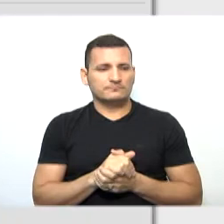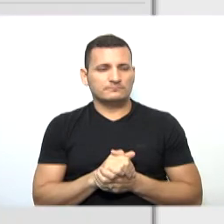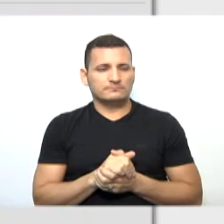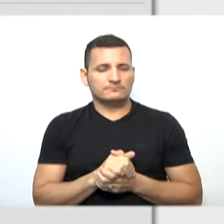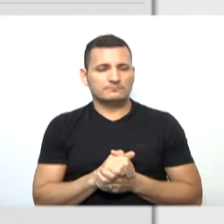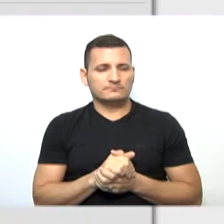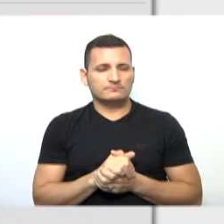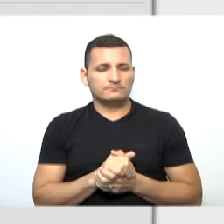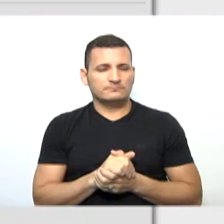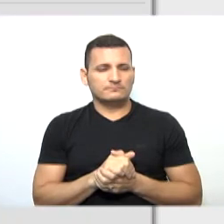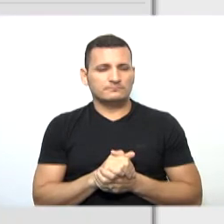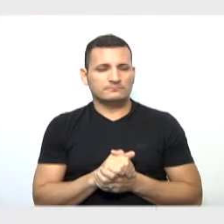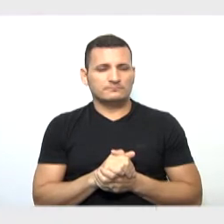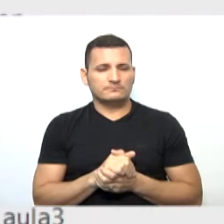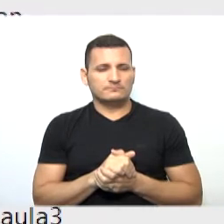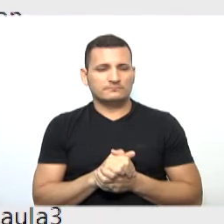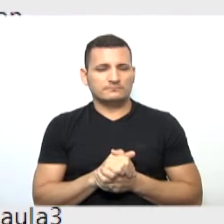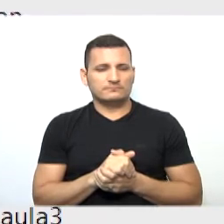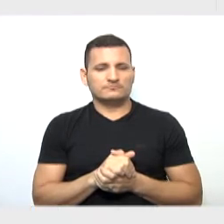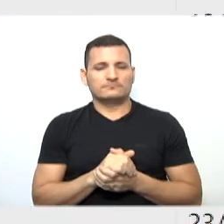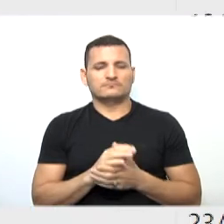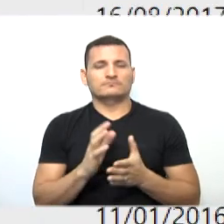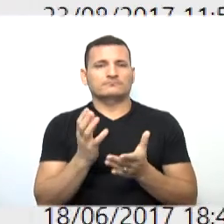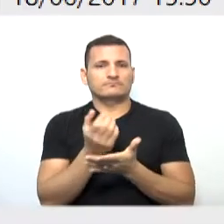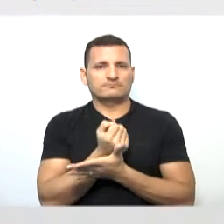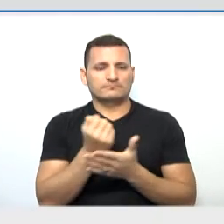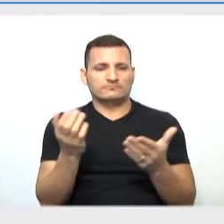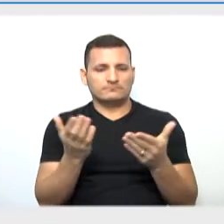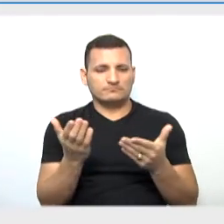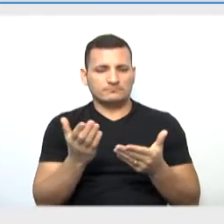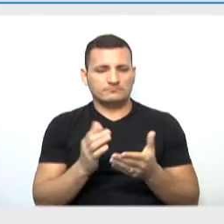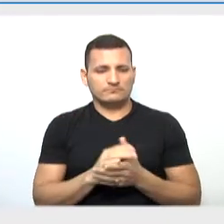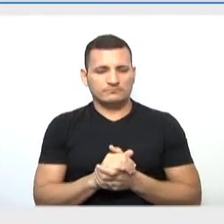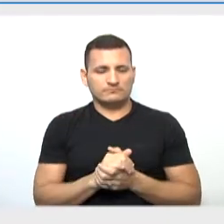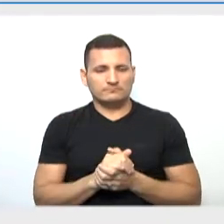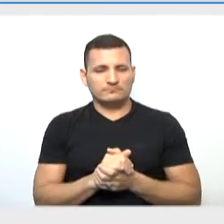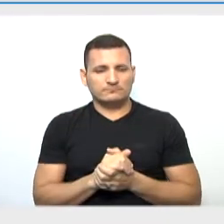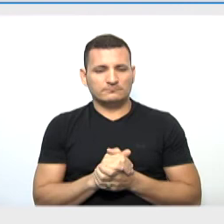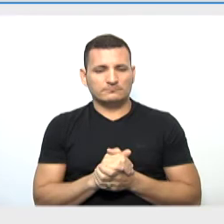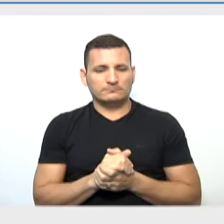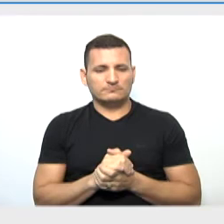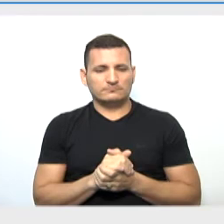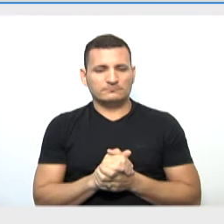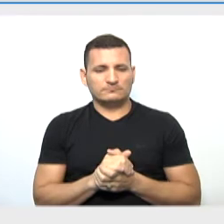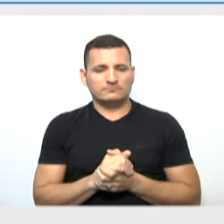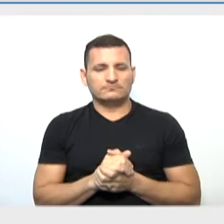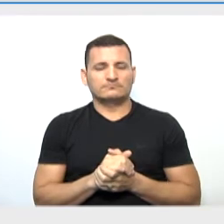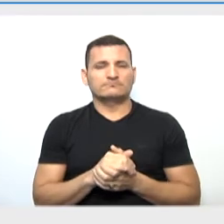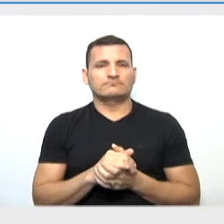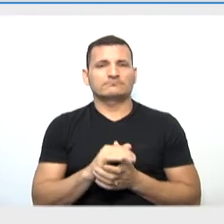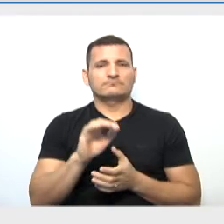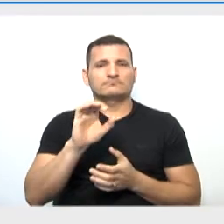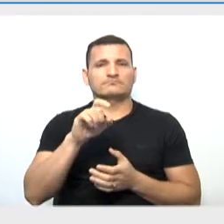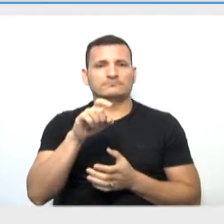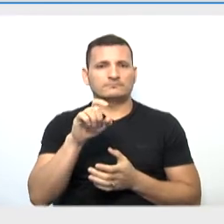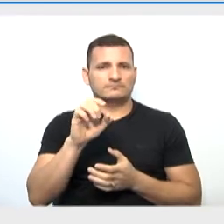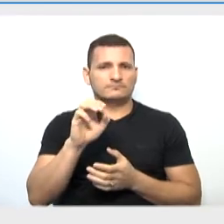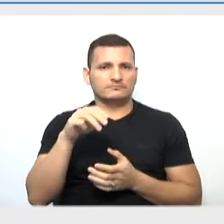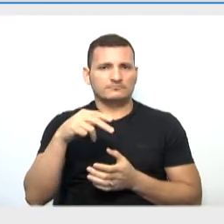JavaScript. Criei um novo arquivo. Vou salvar como, o nosso arquivo vai chamar como?